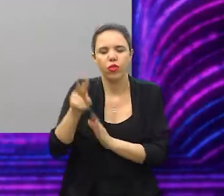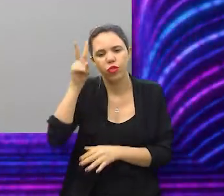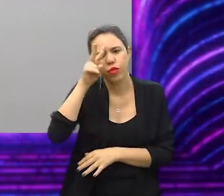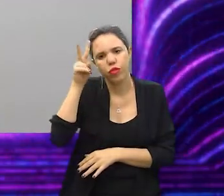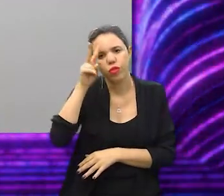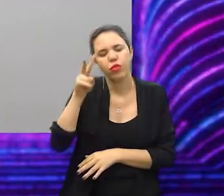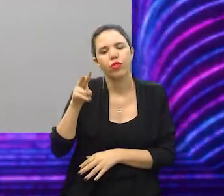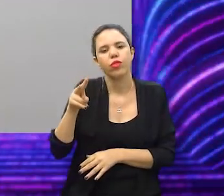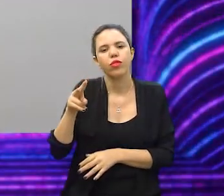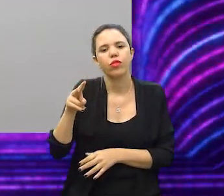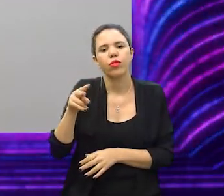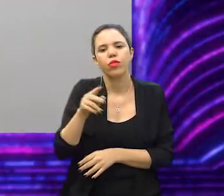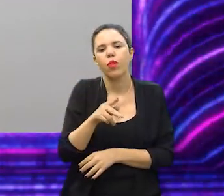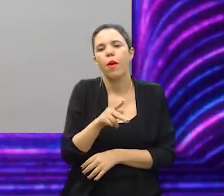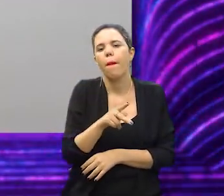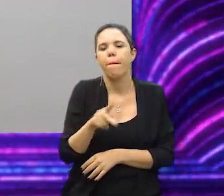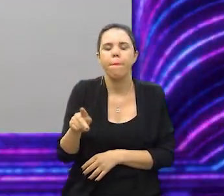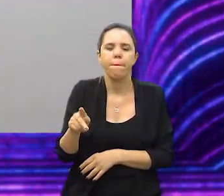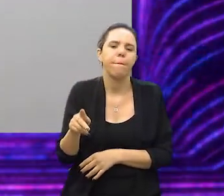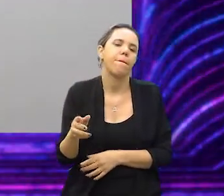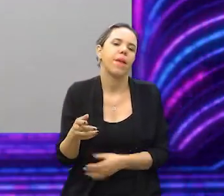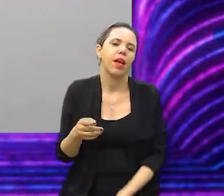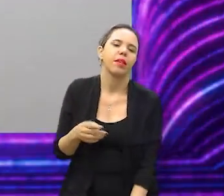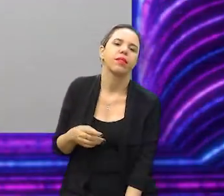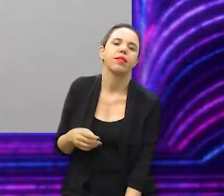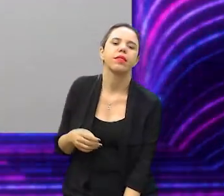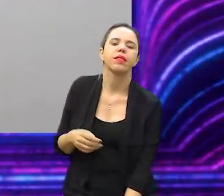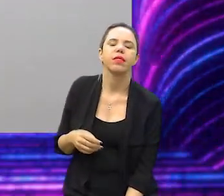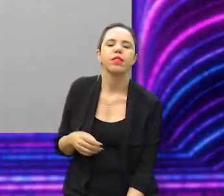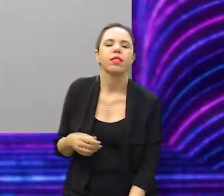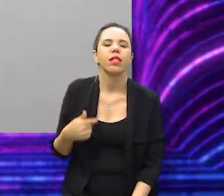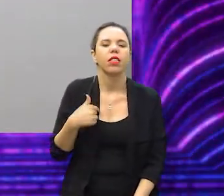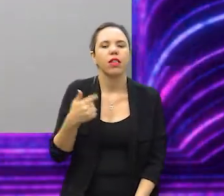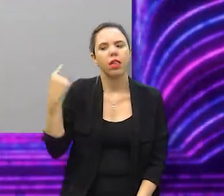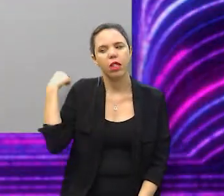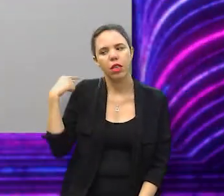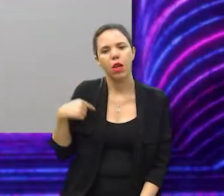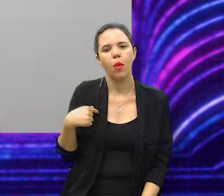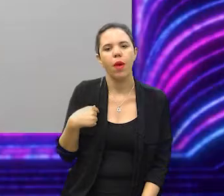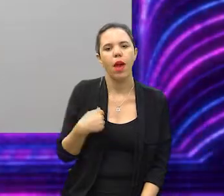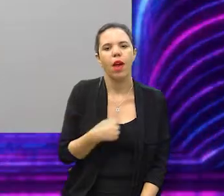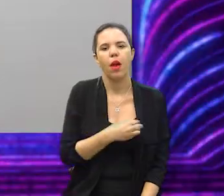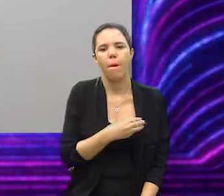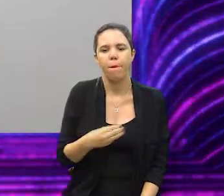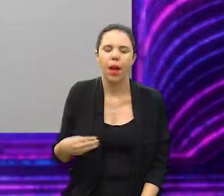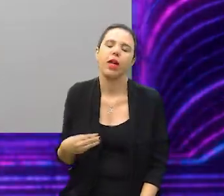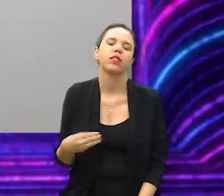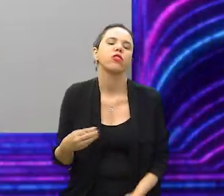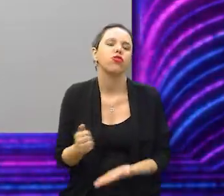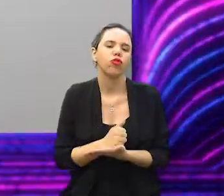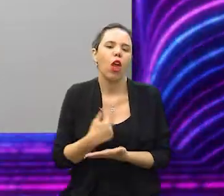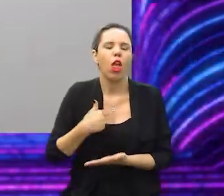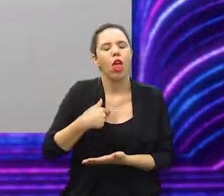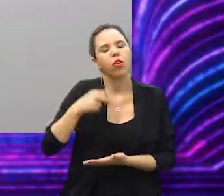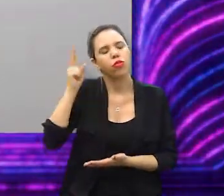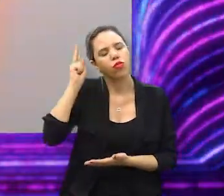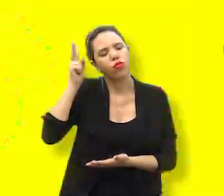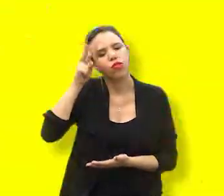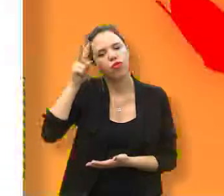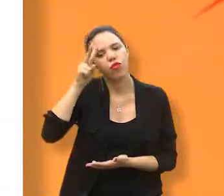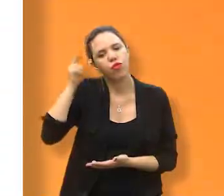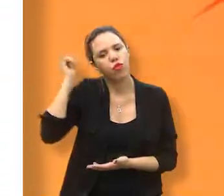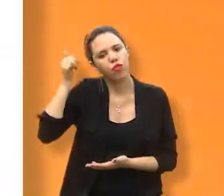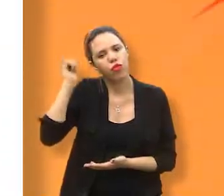O mestre do jogo, na época que nós jogávamos RPG, eu era o mestre do jogo, eu que contava a história. Então a história do